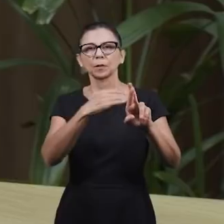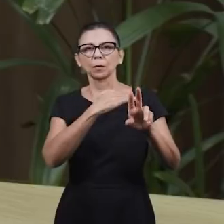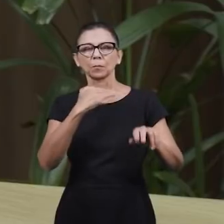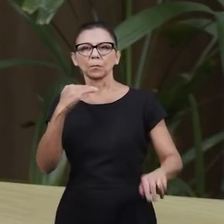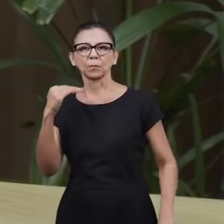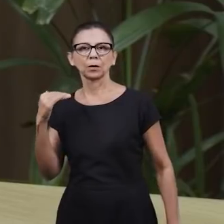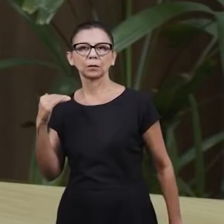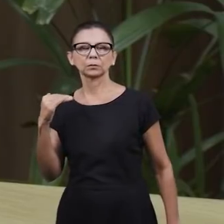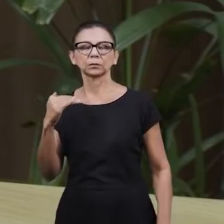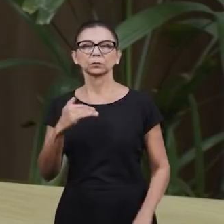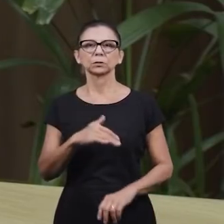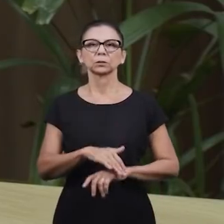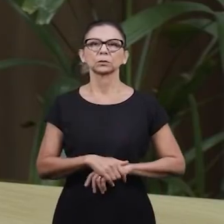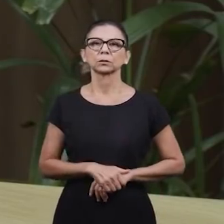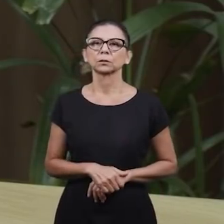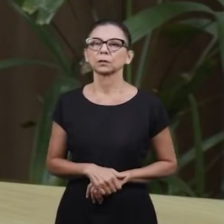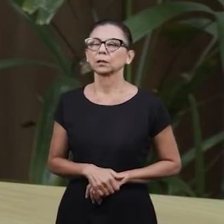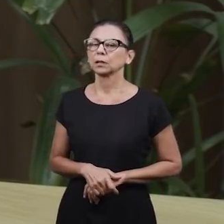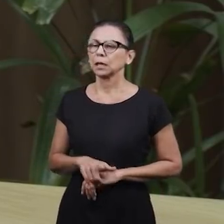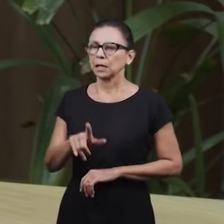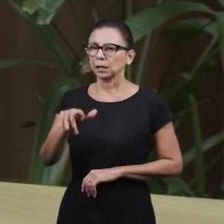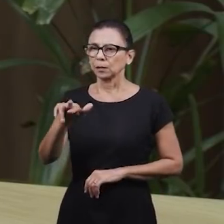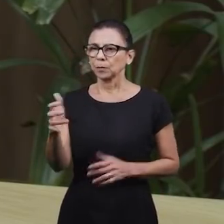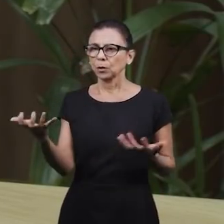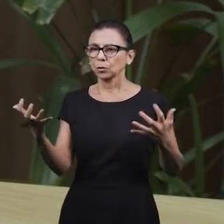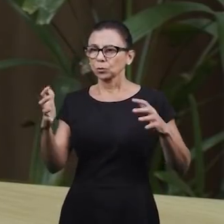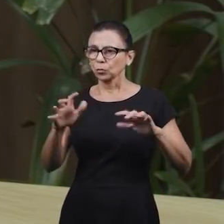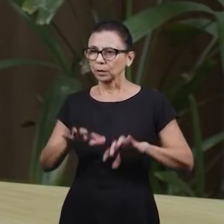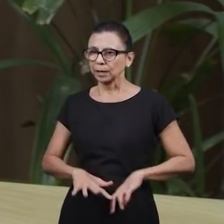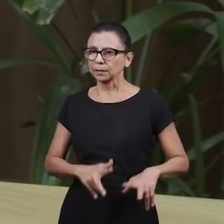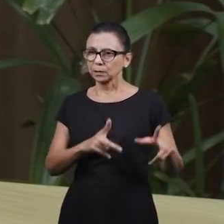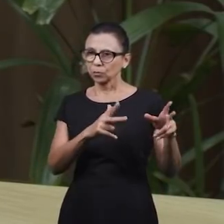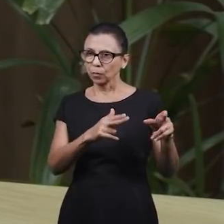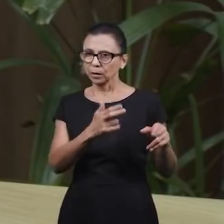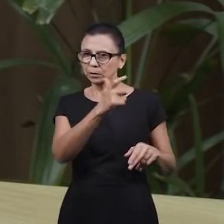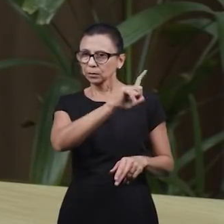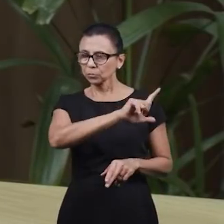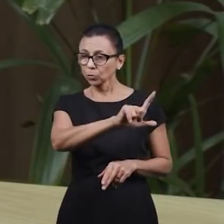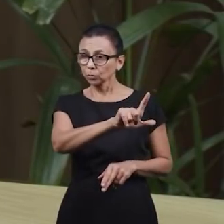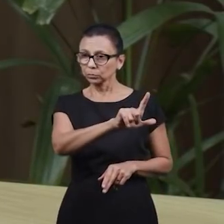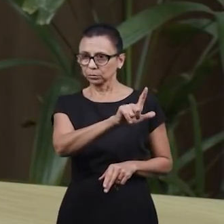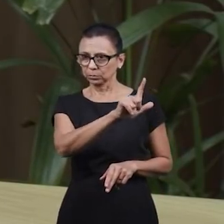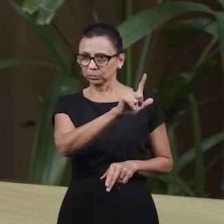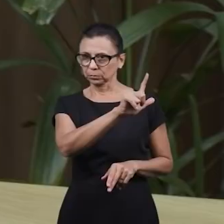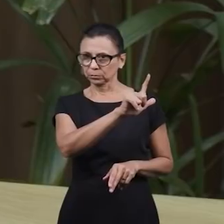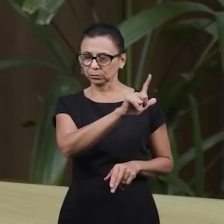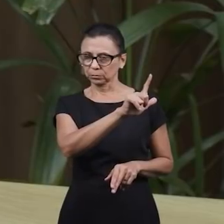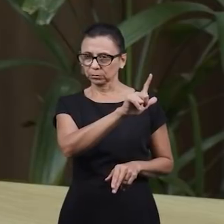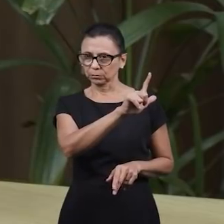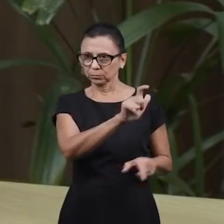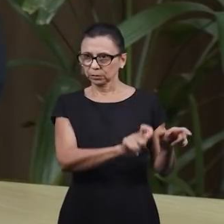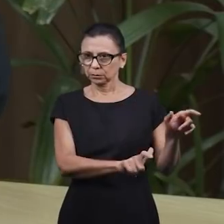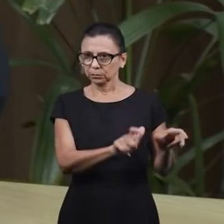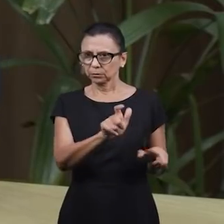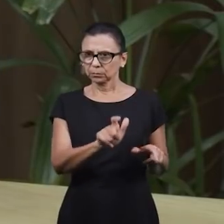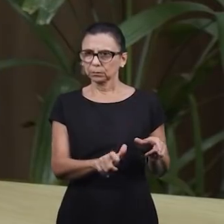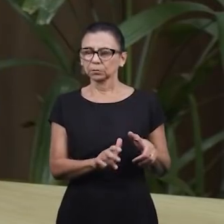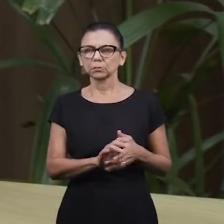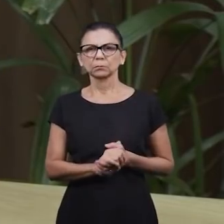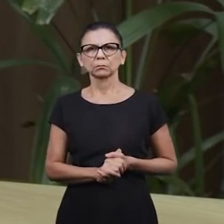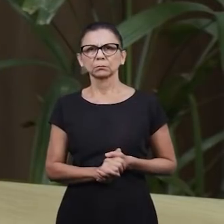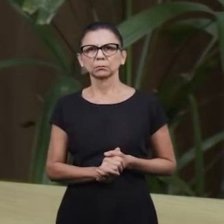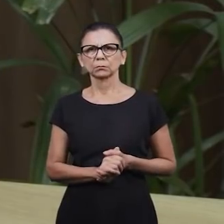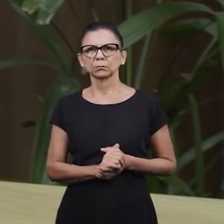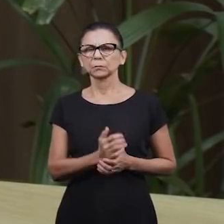né? Paulo diz assim, não quero, irmãos, que sejais como os demais. Não é que os demais